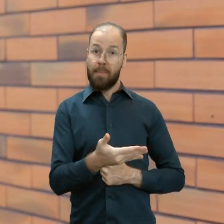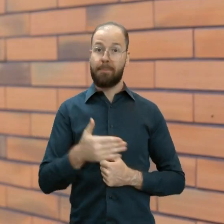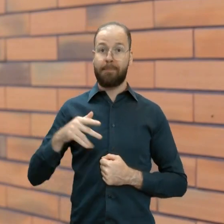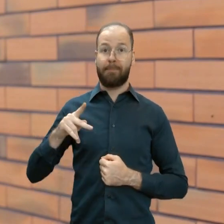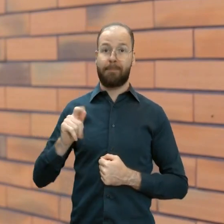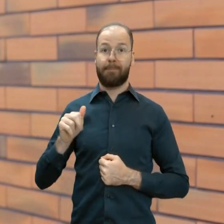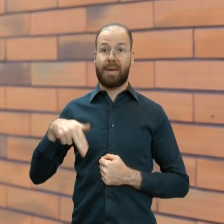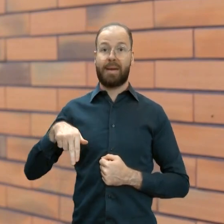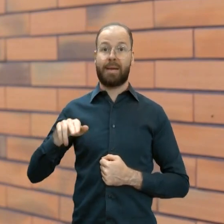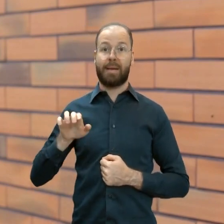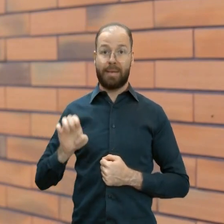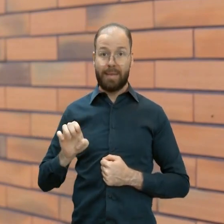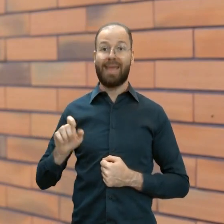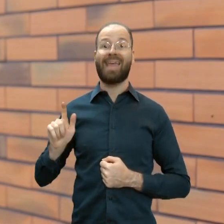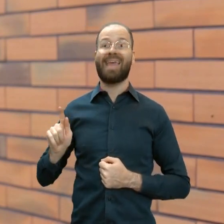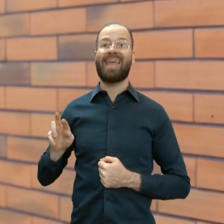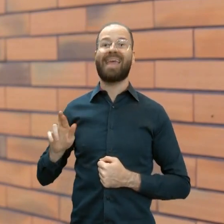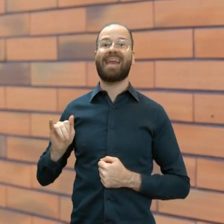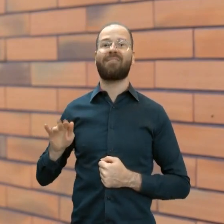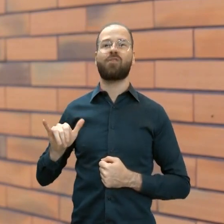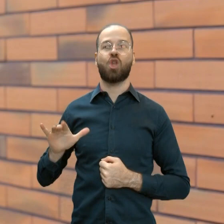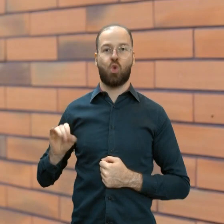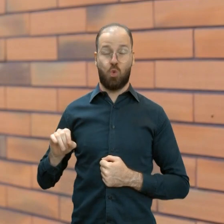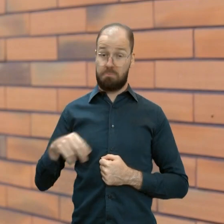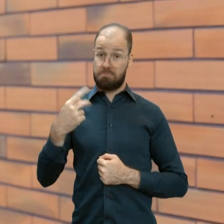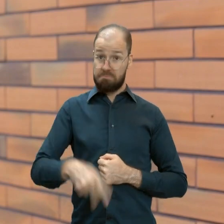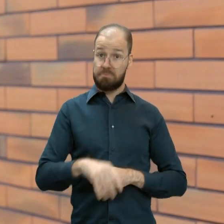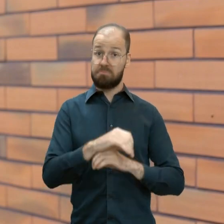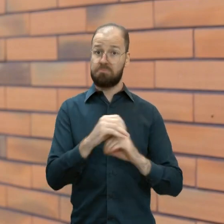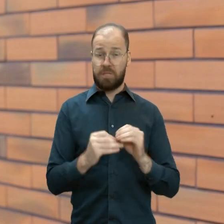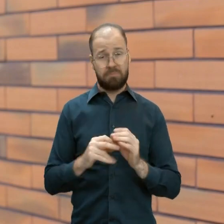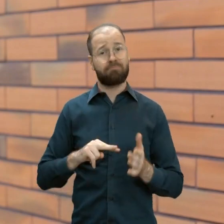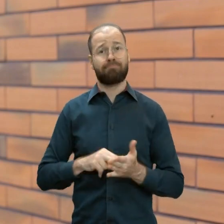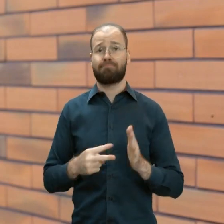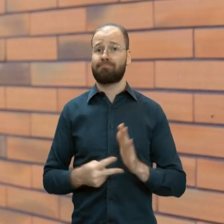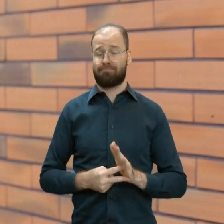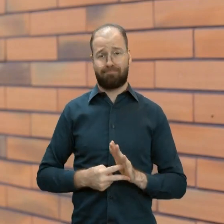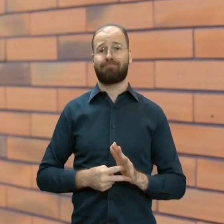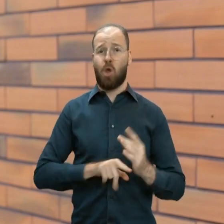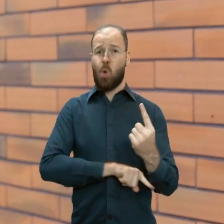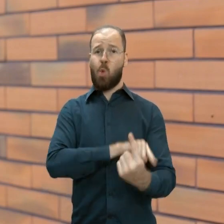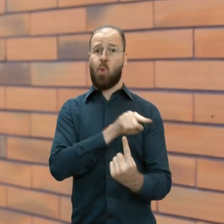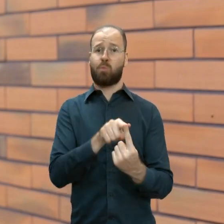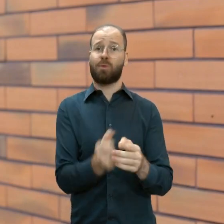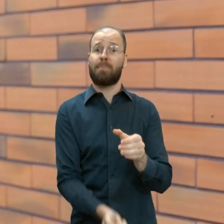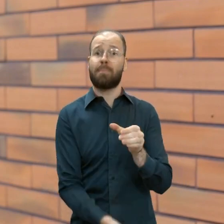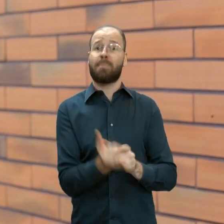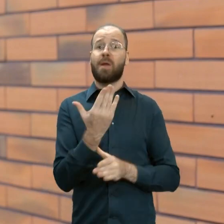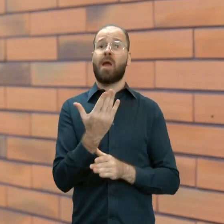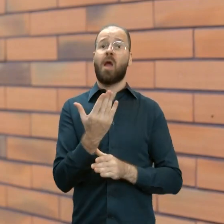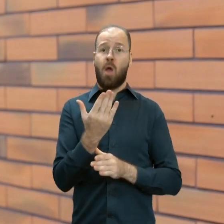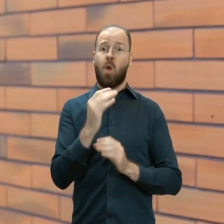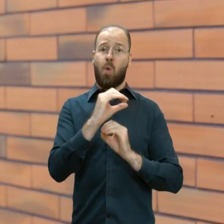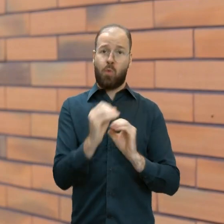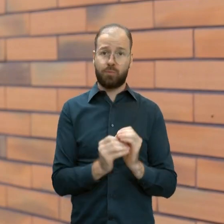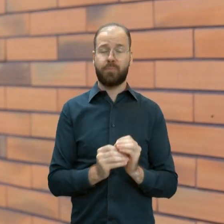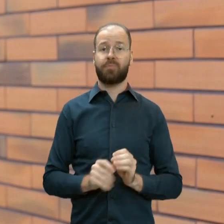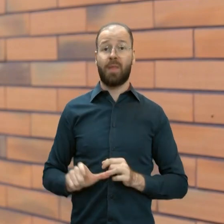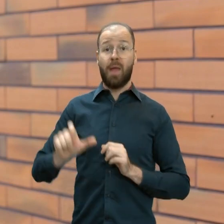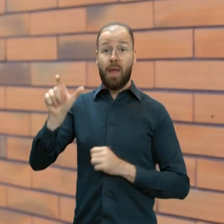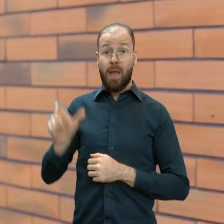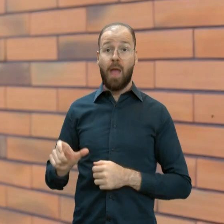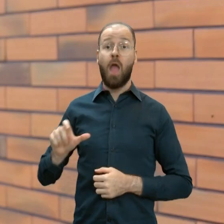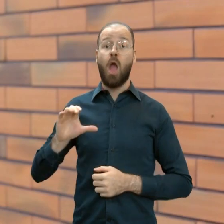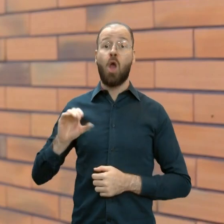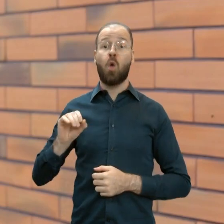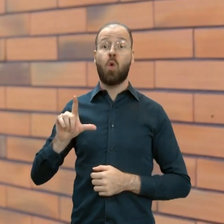parte do plano, né, da criação da universidade. Então, assim, o Colemar Natal e Silva, o professor